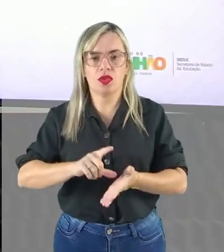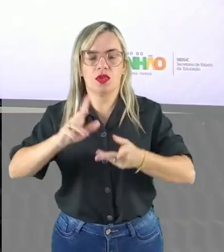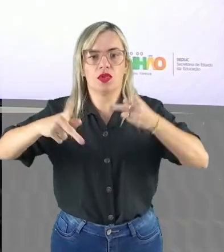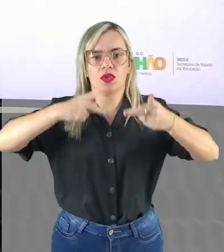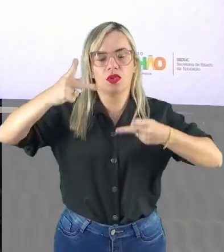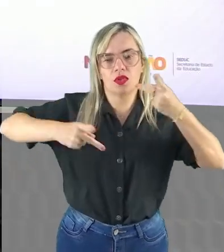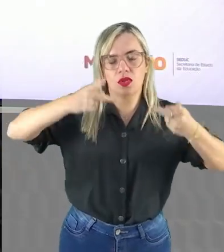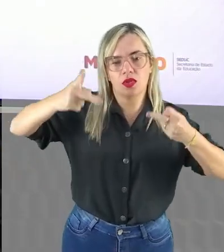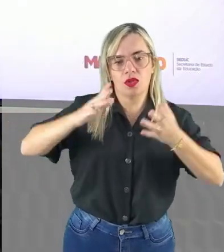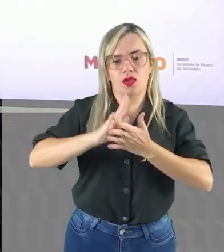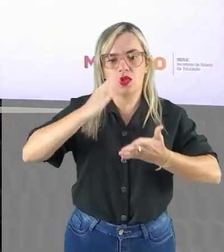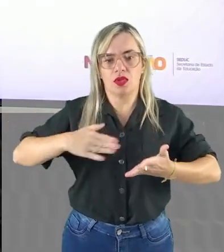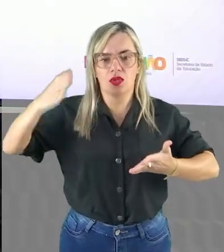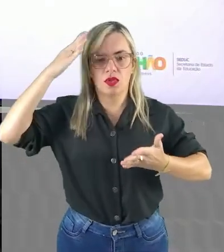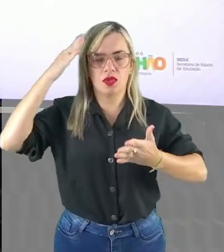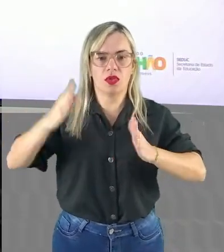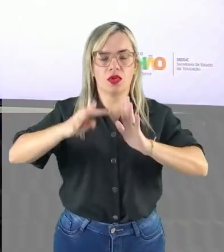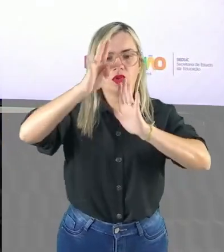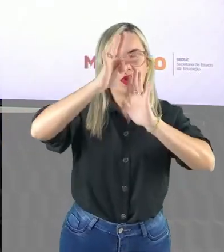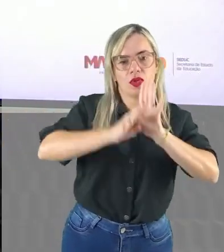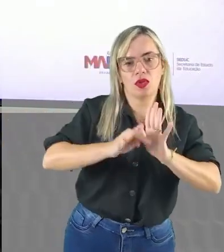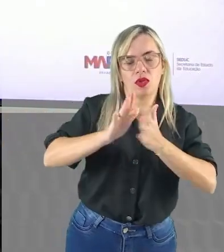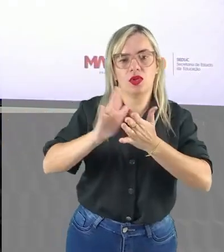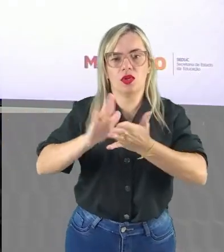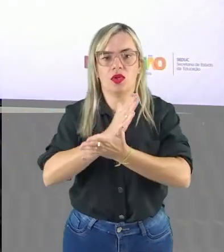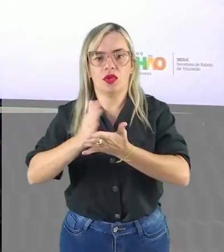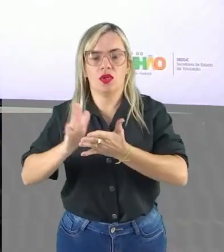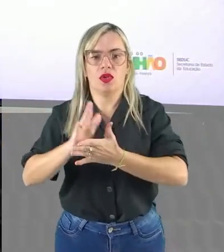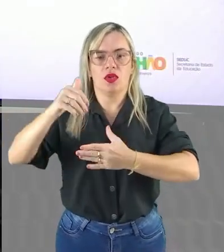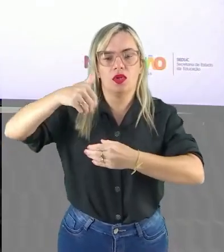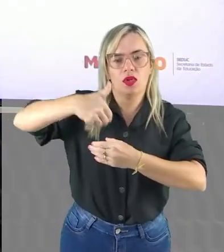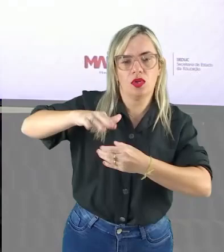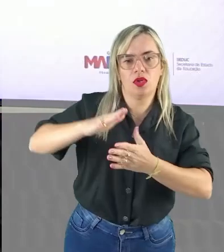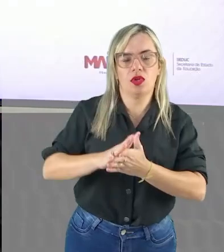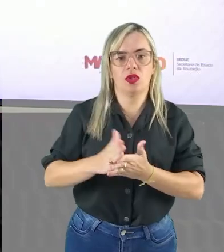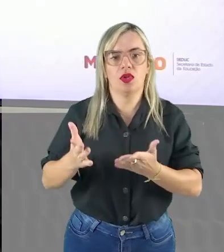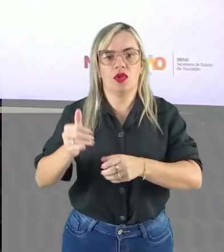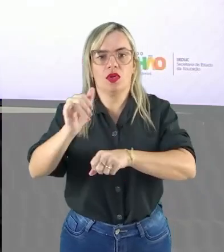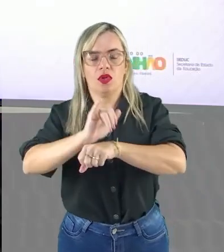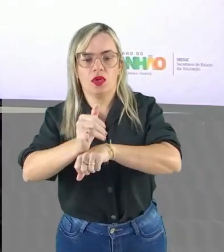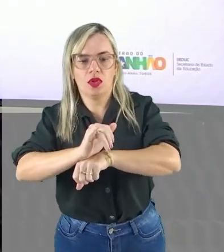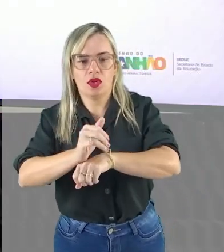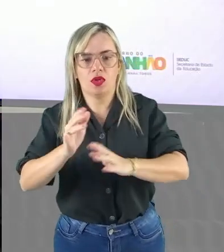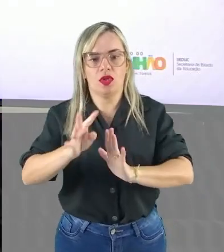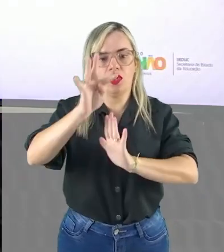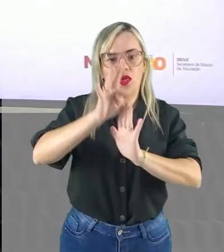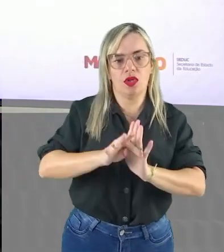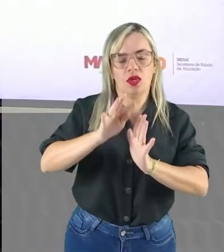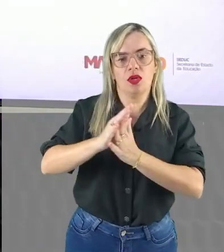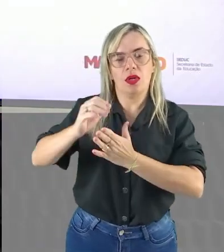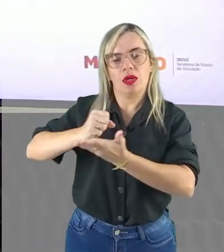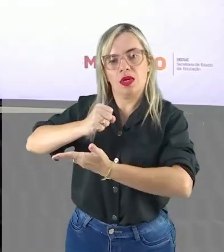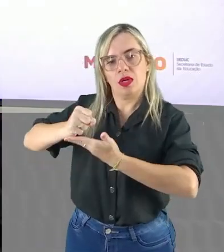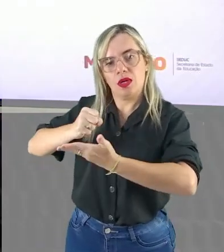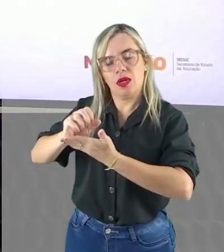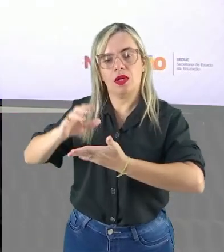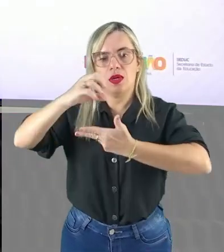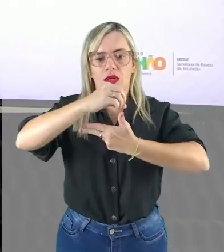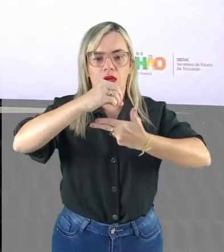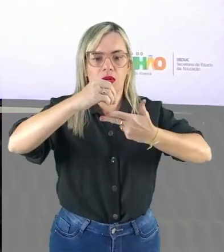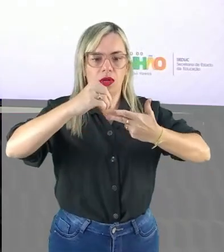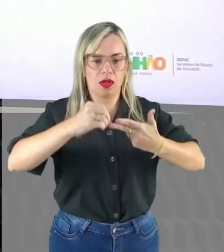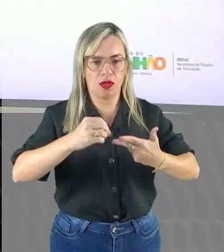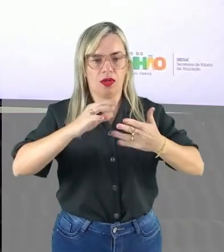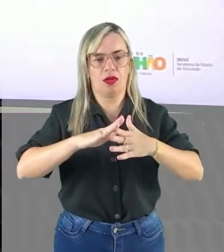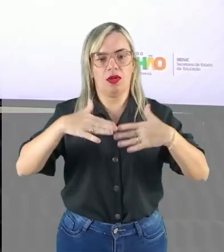aí sobre a interpretação de texto e nós vimos algumas dicas e estratégias de interpretação textual baseado aí no Enem, né?